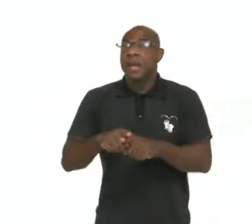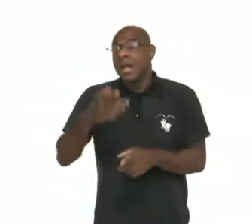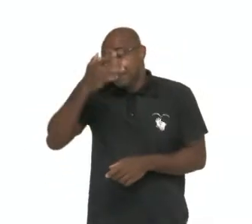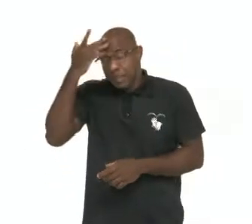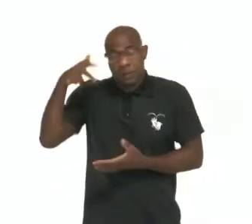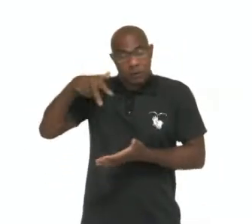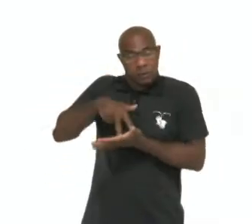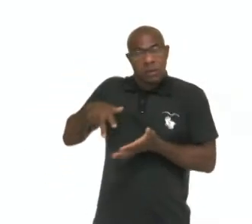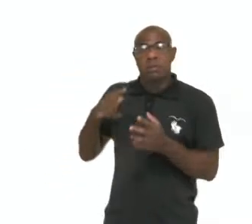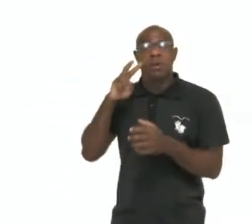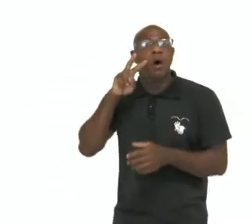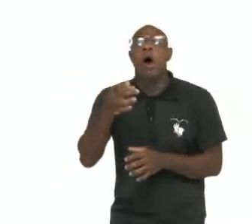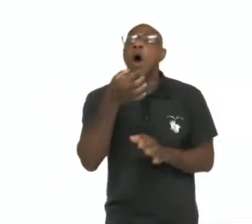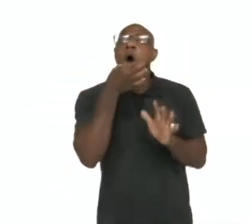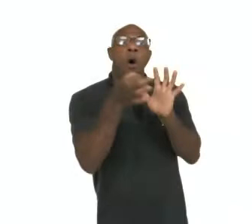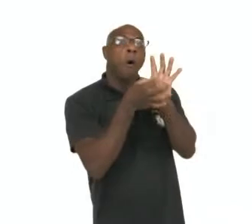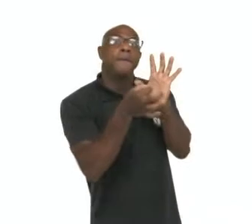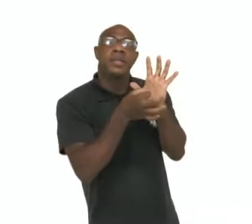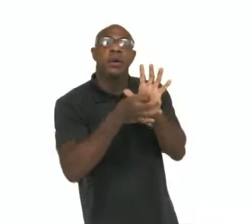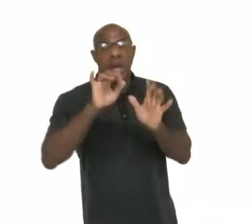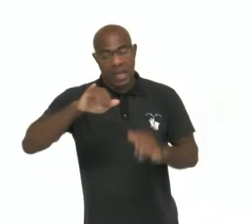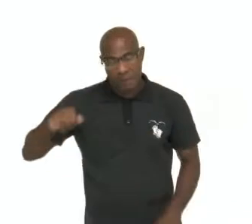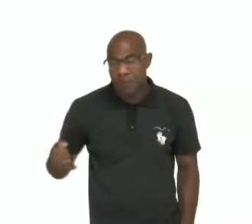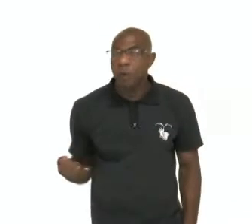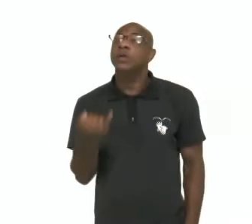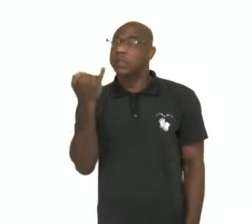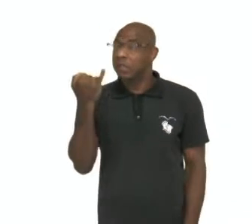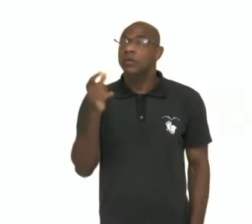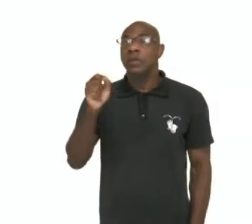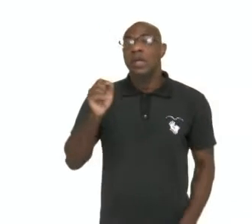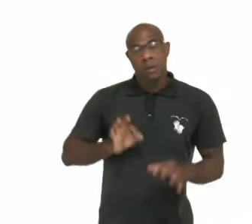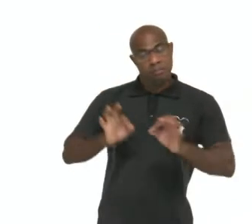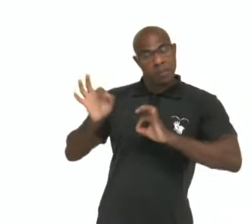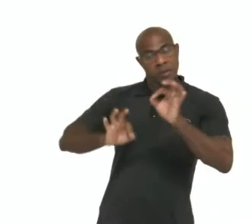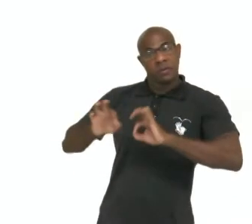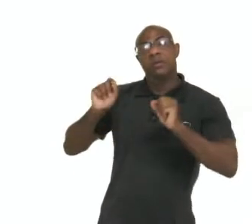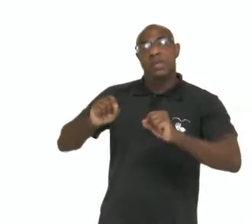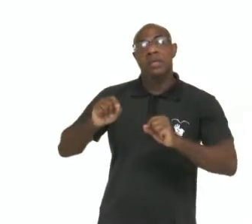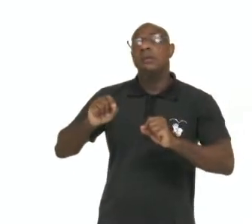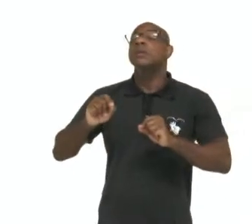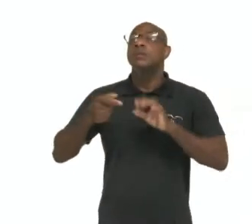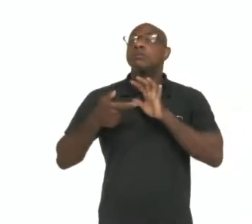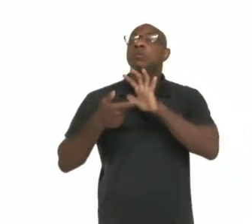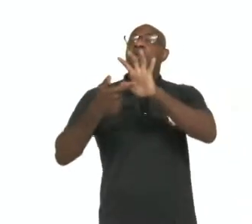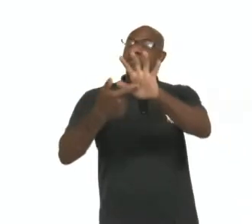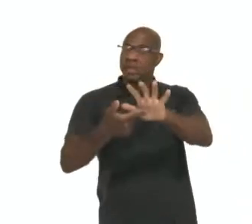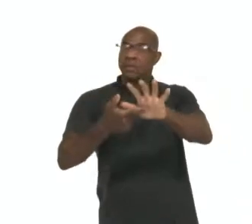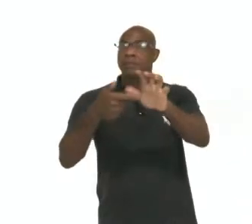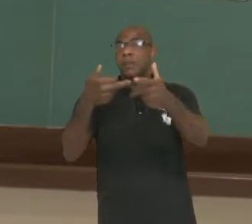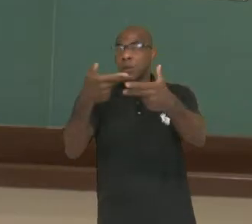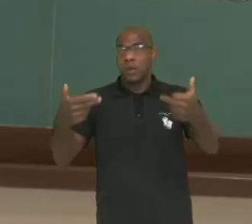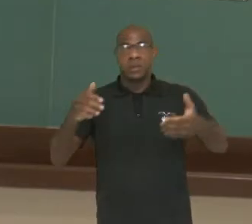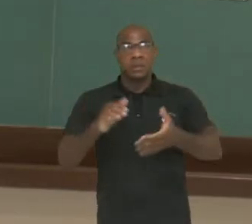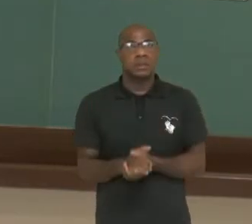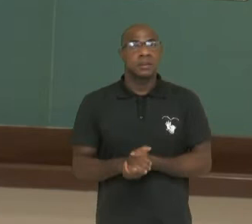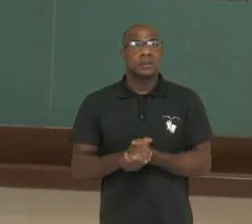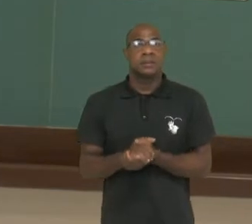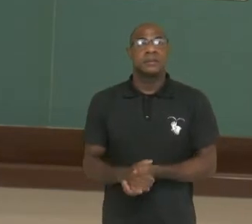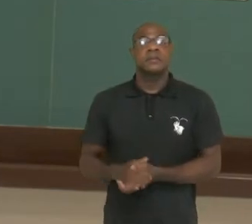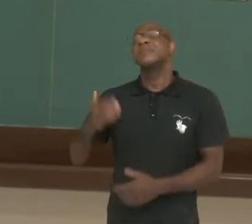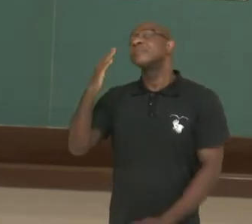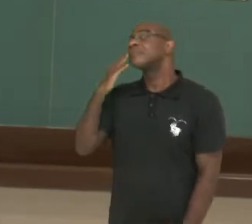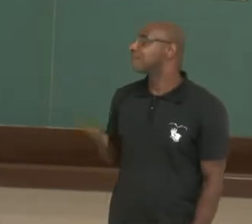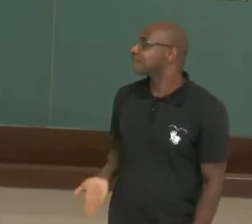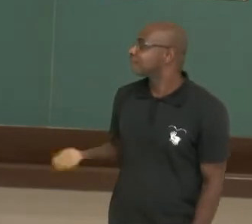tornou-se extremamente importante para os jovens que querem projetar uma determinada imagem. E aqui a gente já